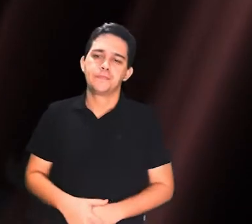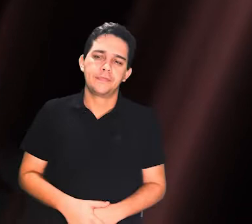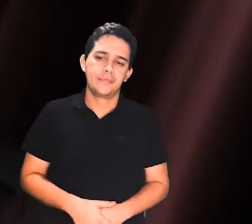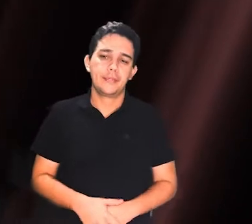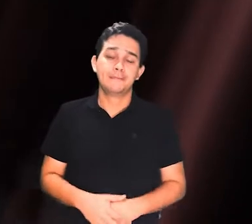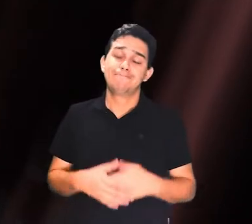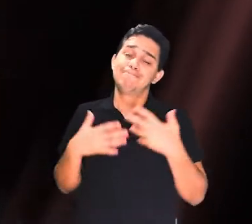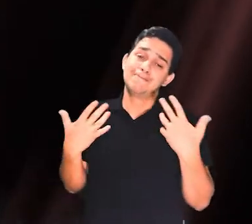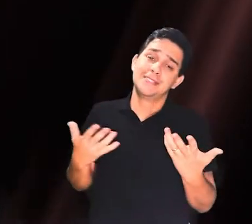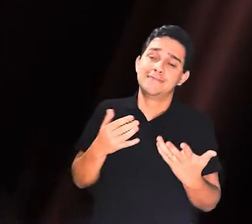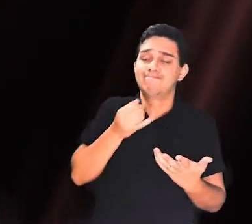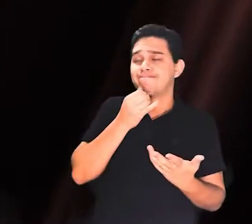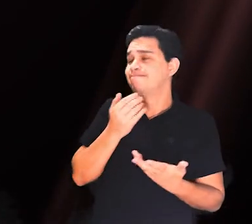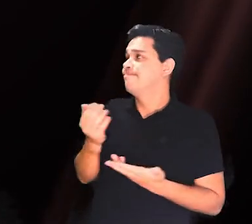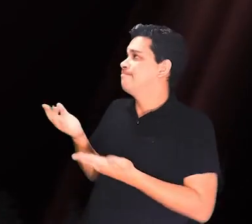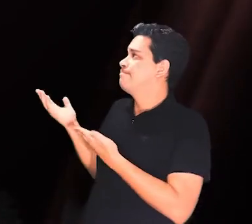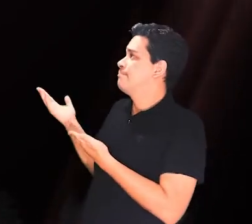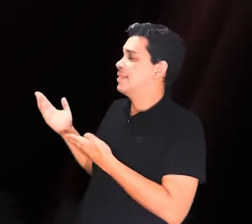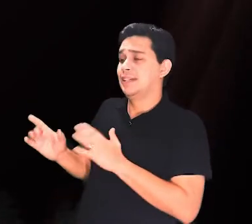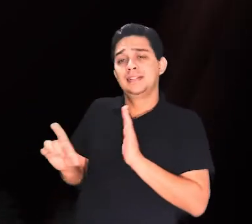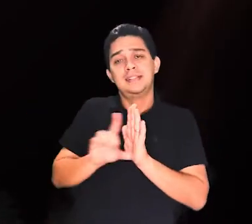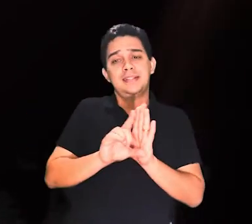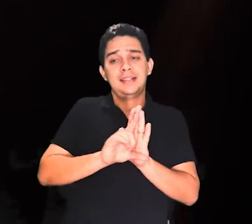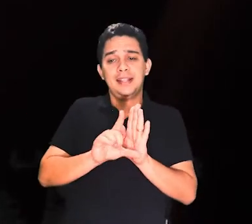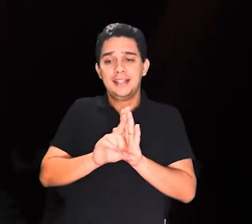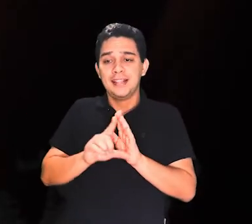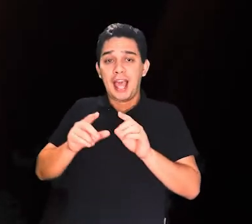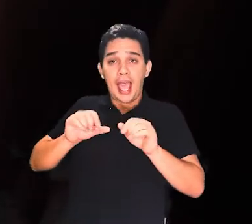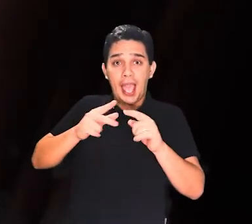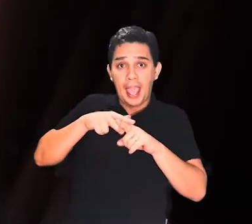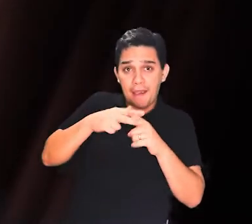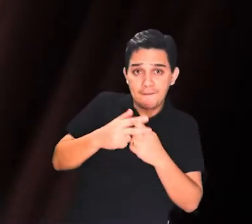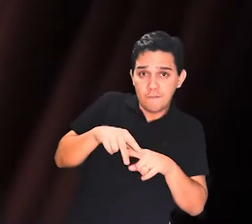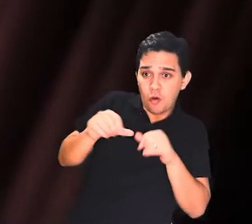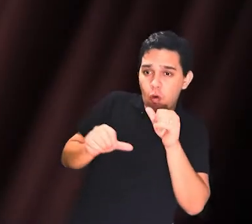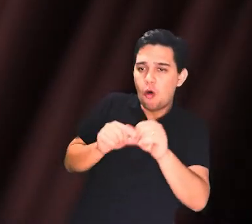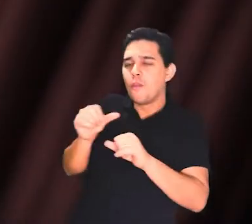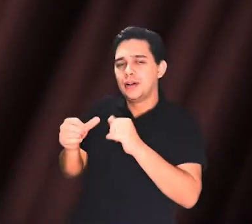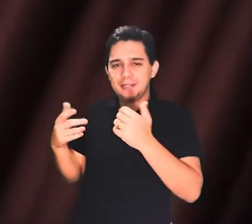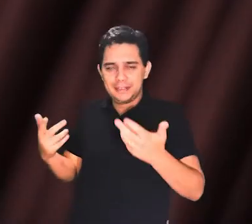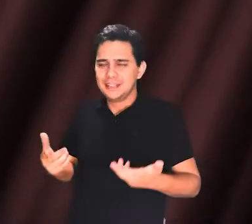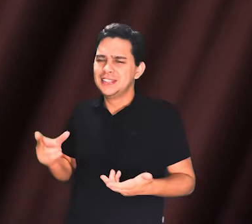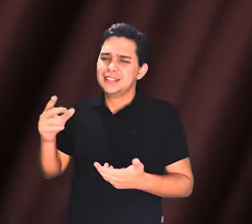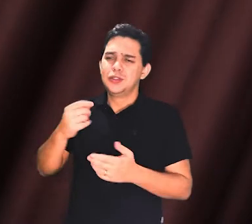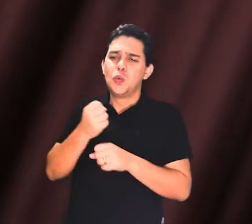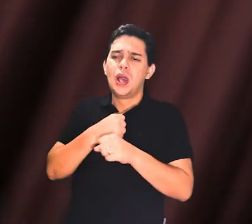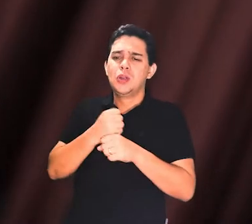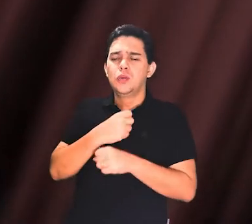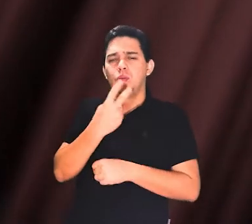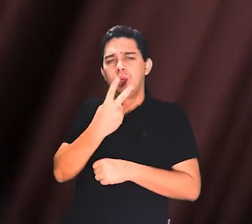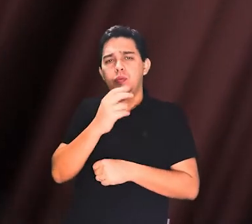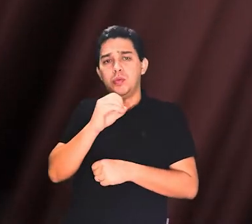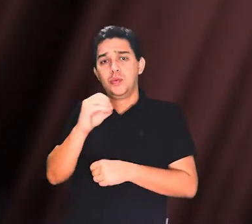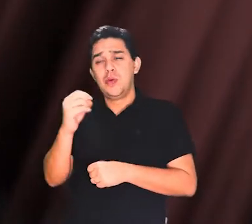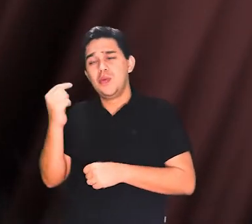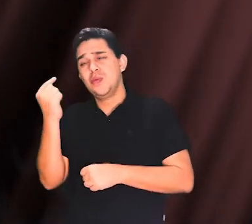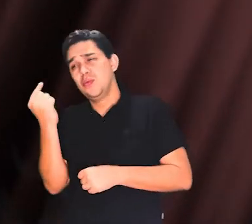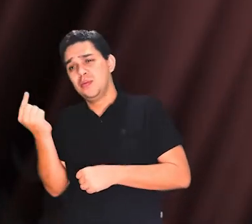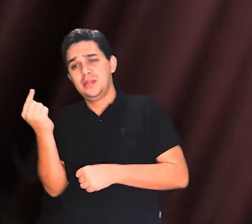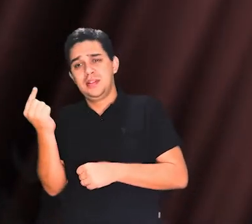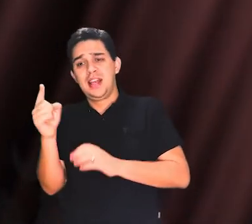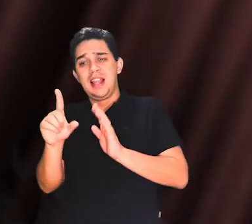ela é de 2001 e até hoje a gente ainda tem algumas instituições no estado do Rio de Janeiro com